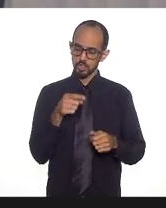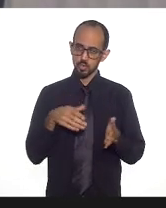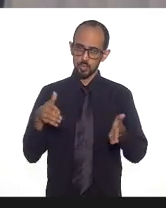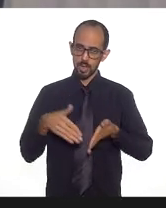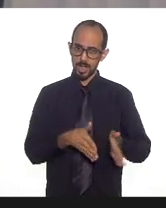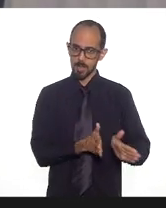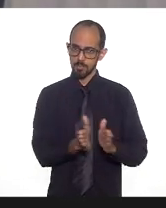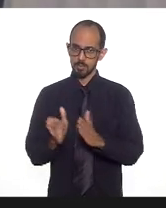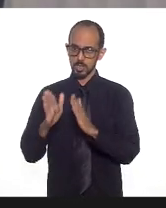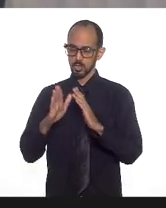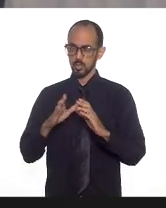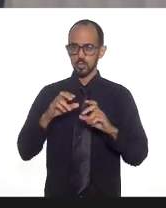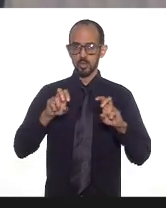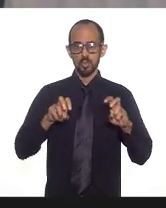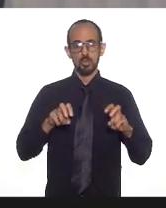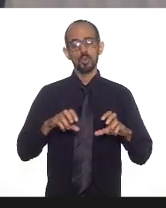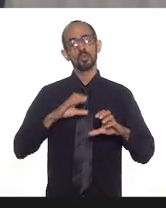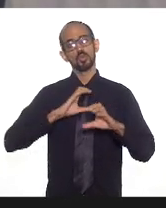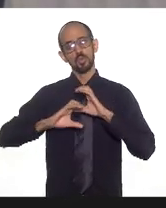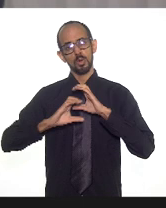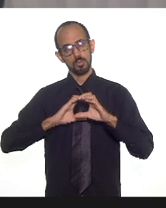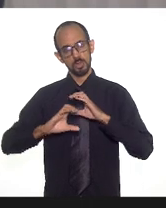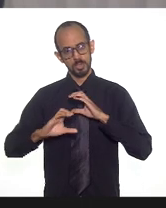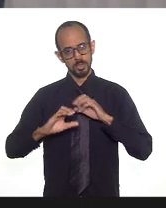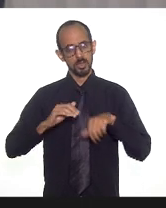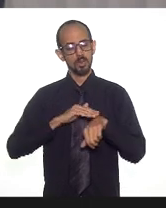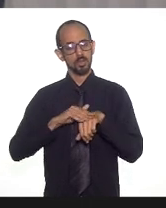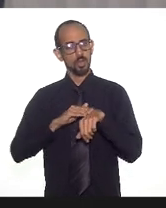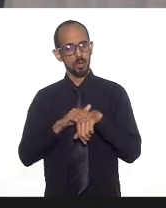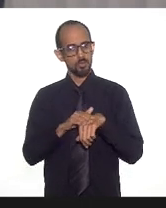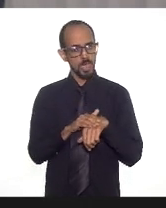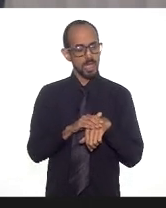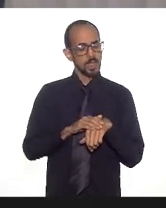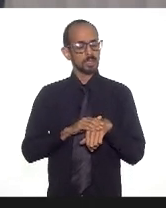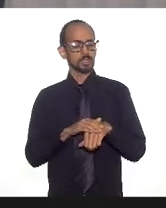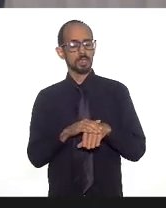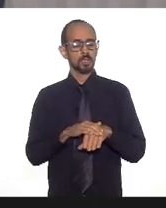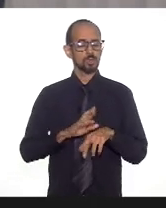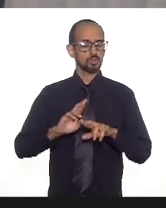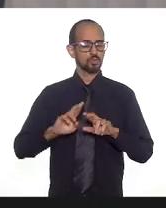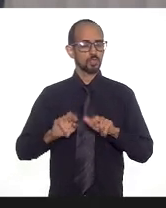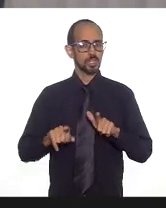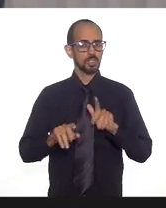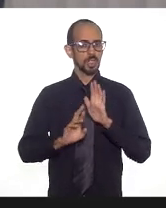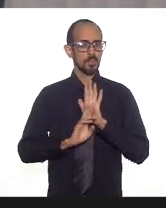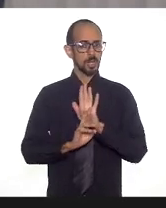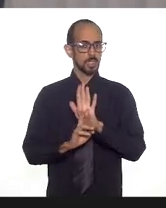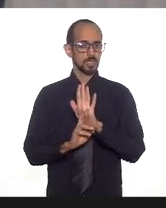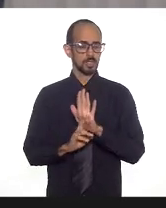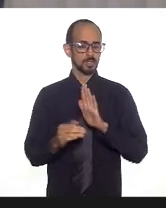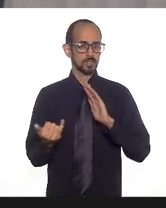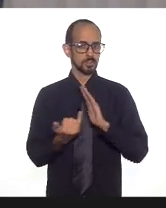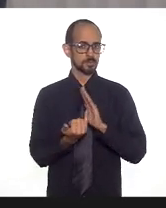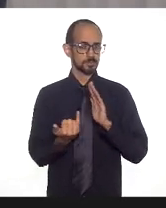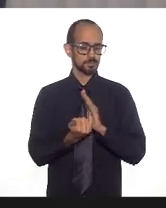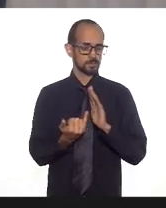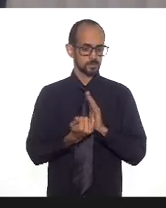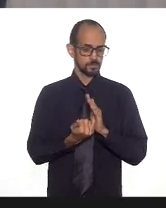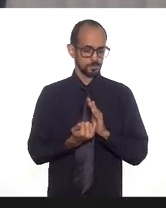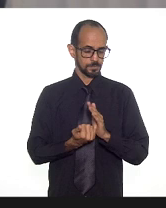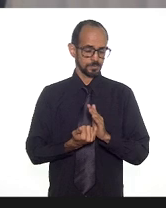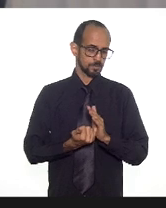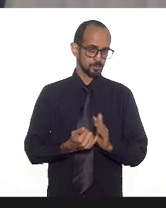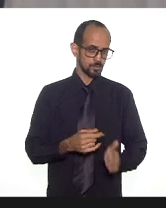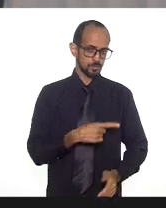do diálogo, um caminho através do debate, da conversa, com os diferentes representantes das instituições e eles, à sua vez,